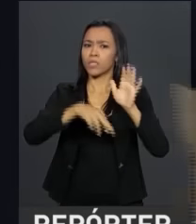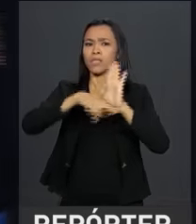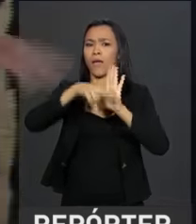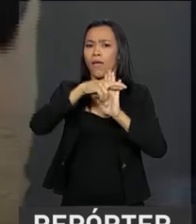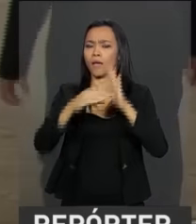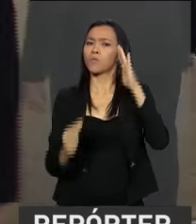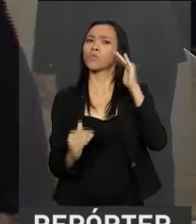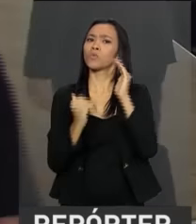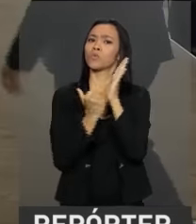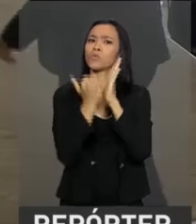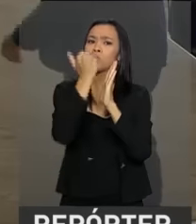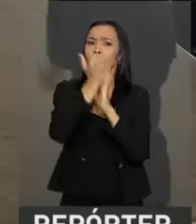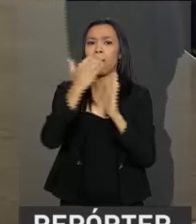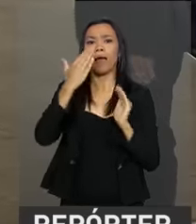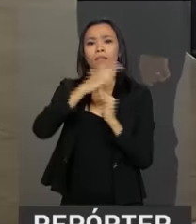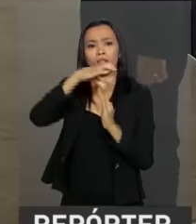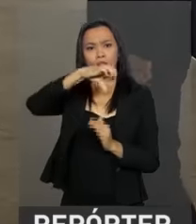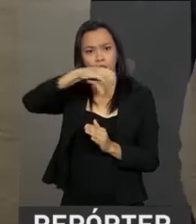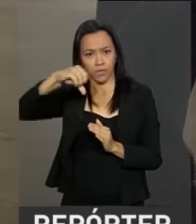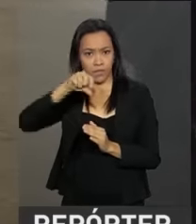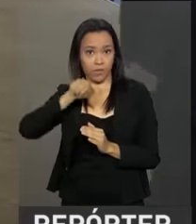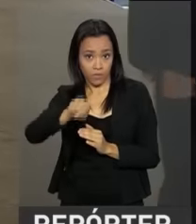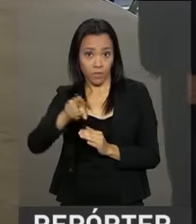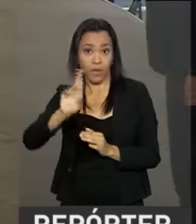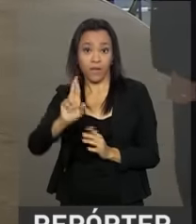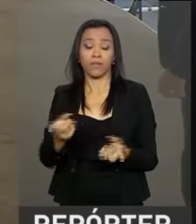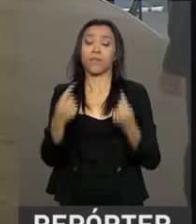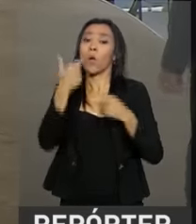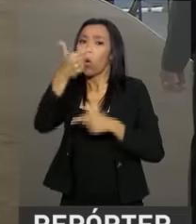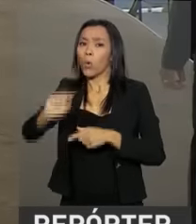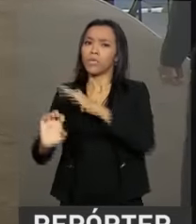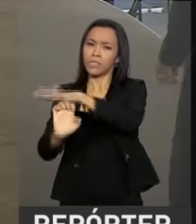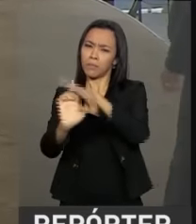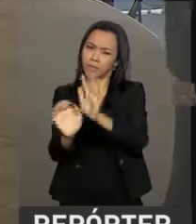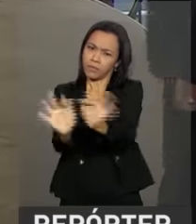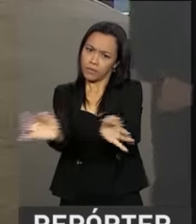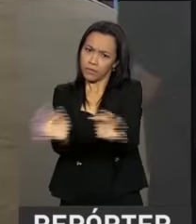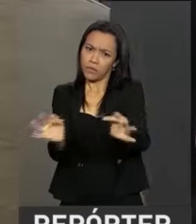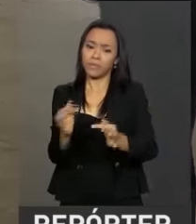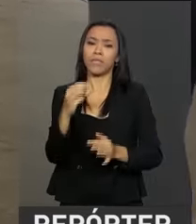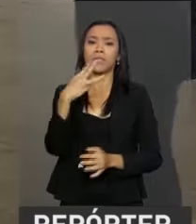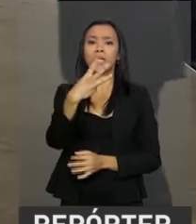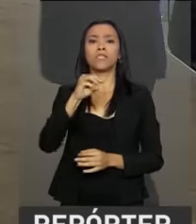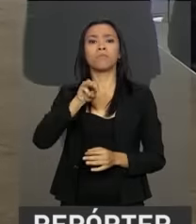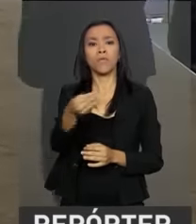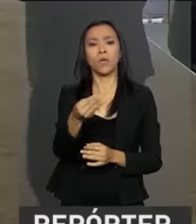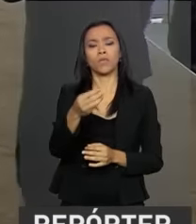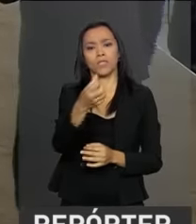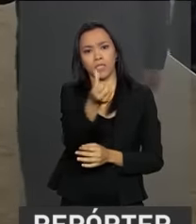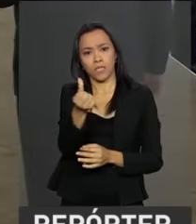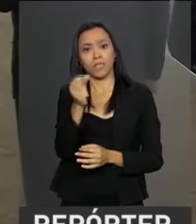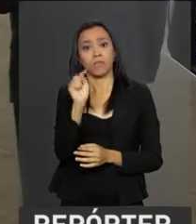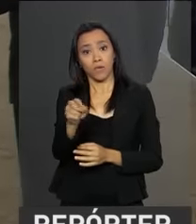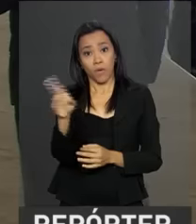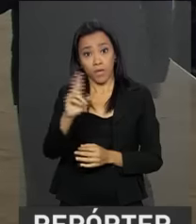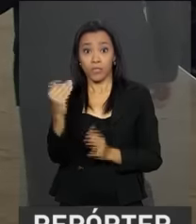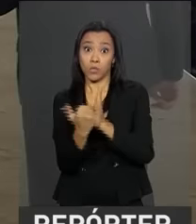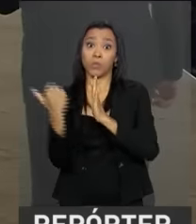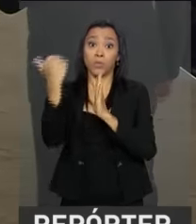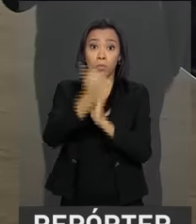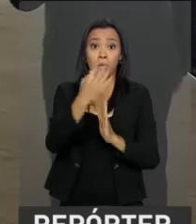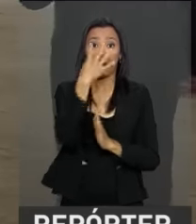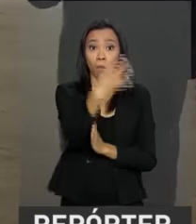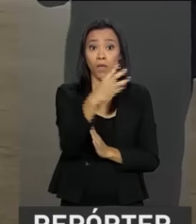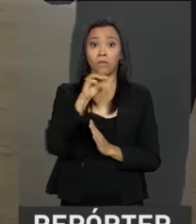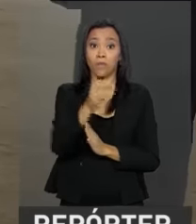até 900 mil reais. Para as empresas de pequeno porte, o teto anual salta de 3 milhões e 600 mil reais para 4 milhões e